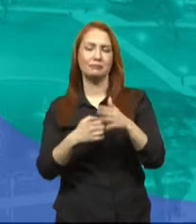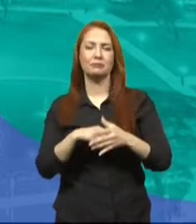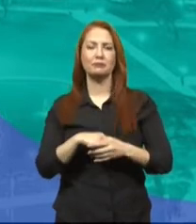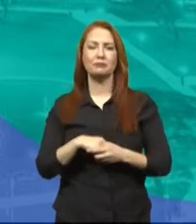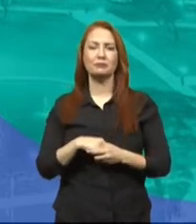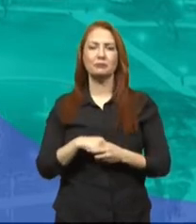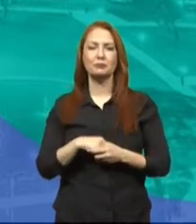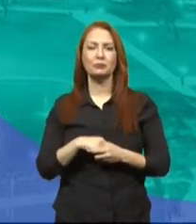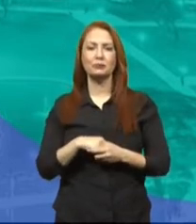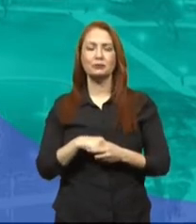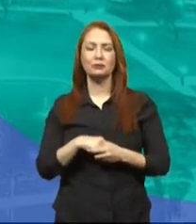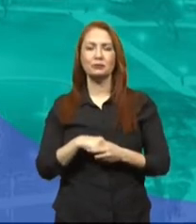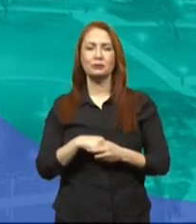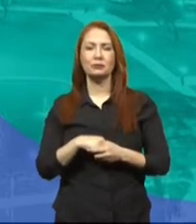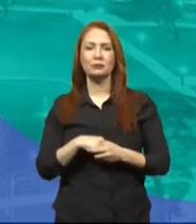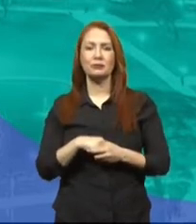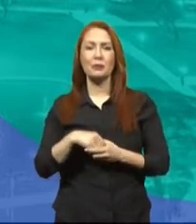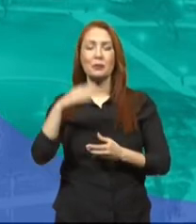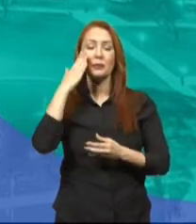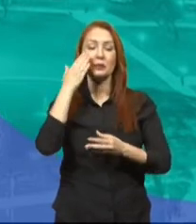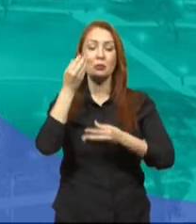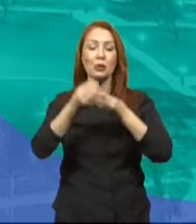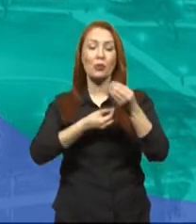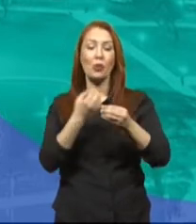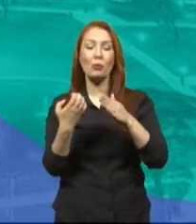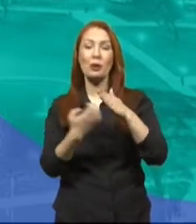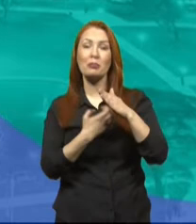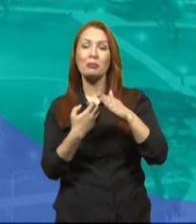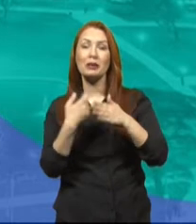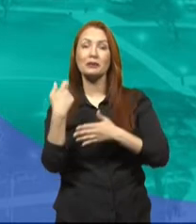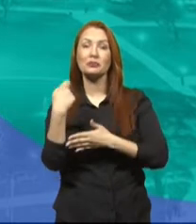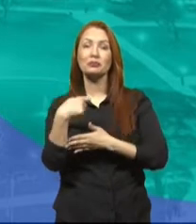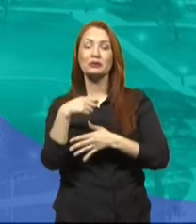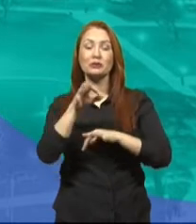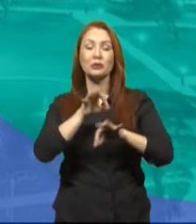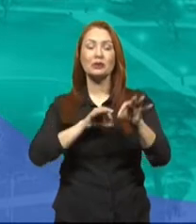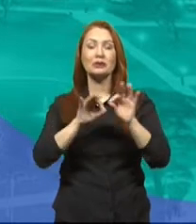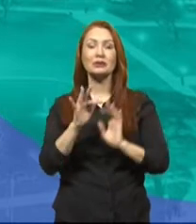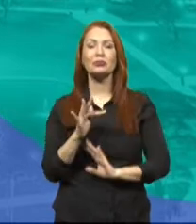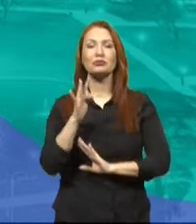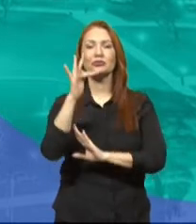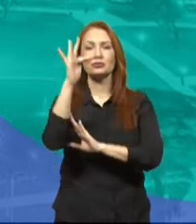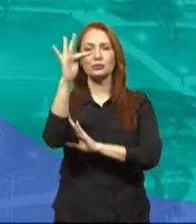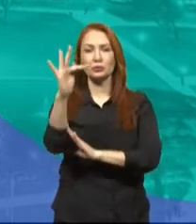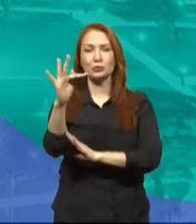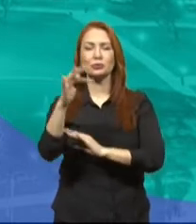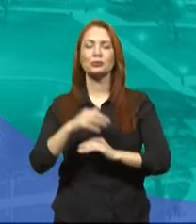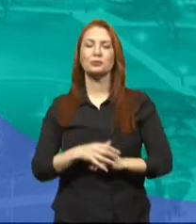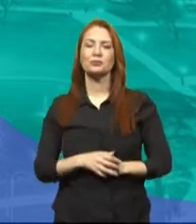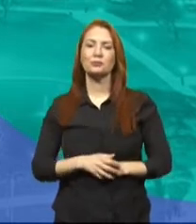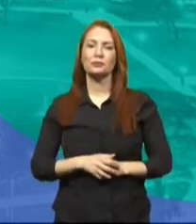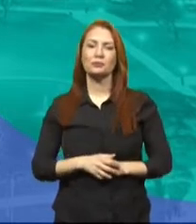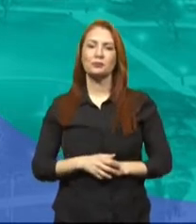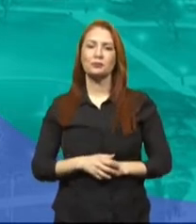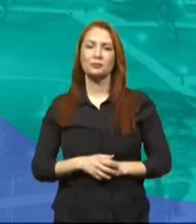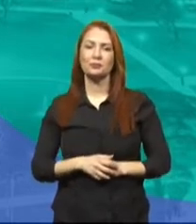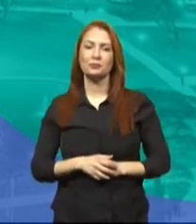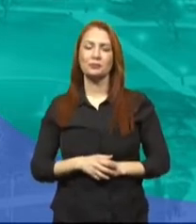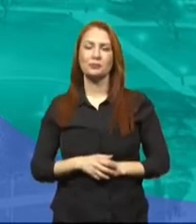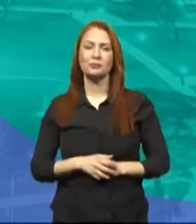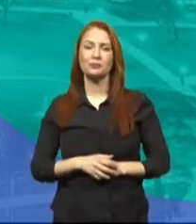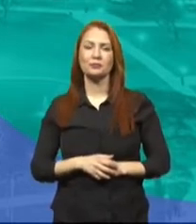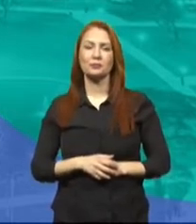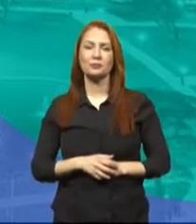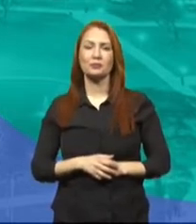de como ela deve caminhar daqui para frente. Olha, já está num planejamento aí. Isso. Já